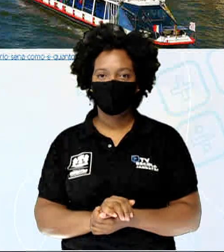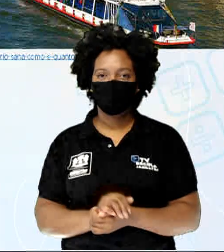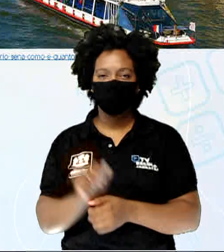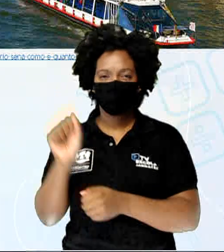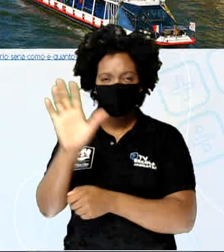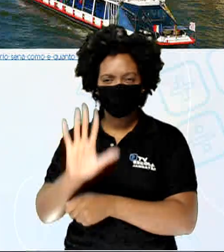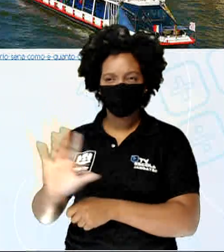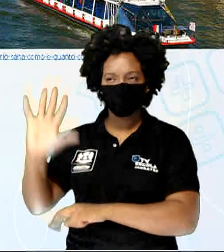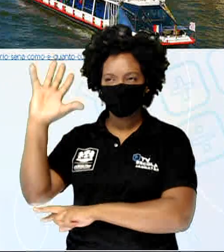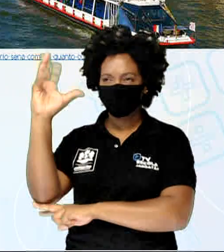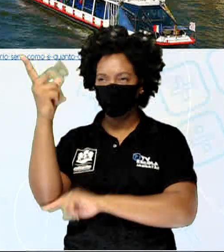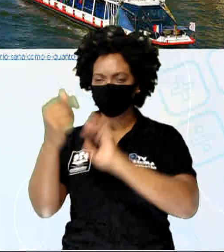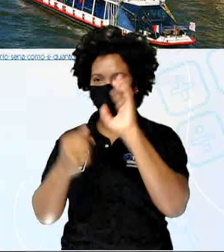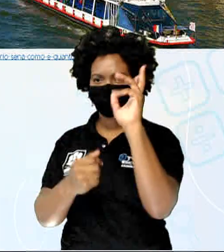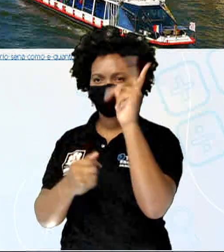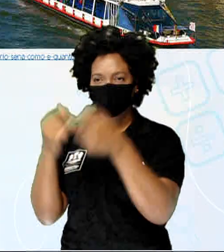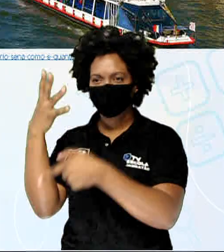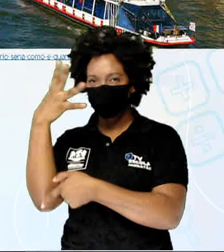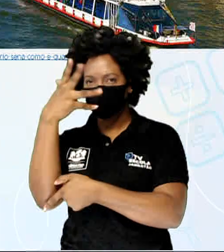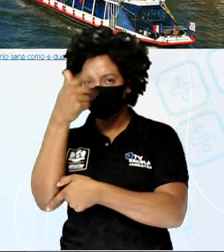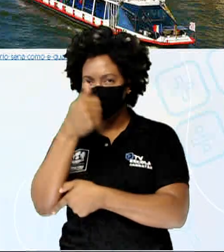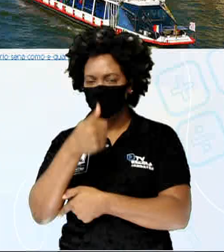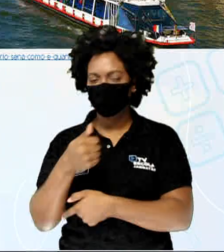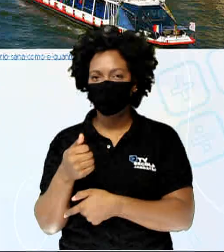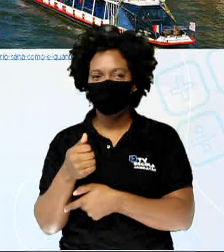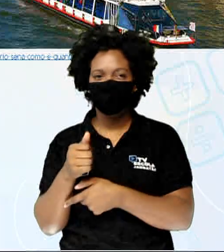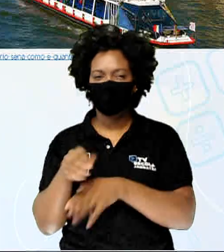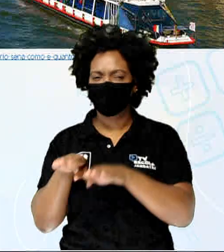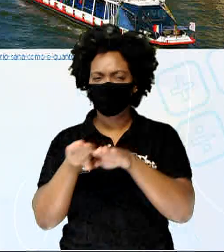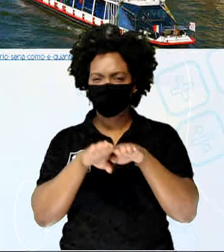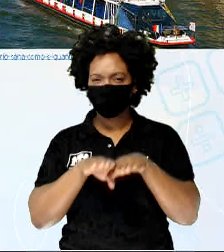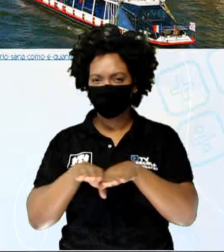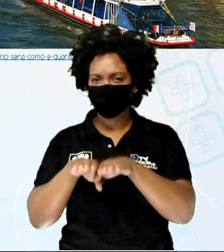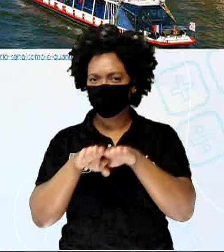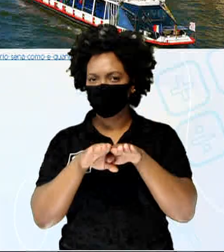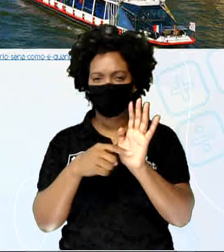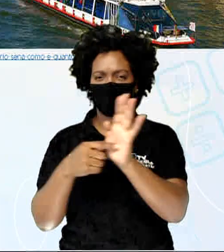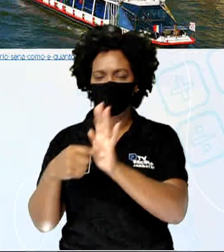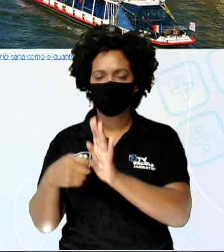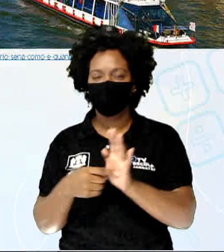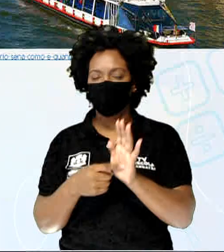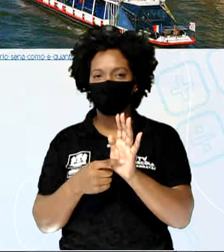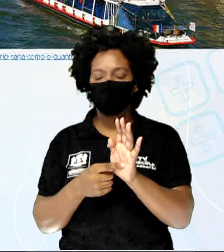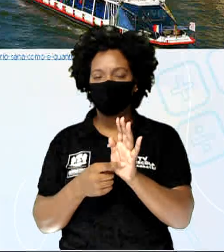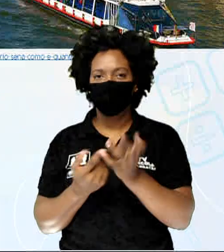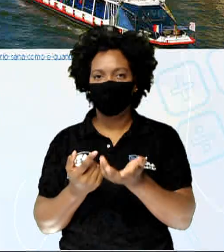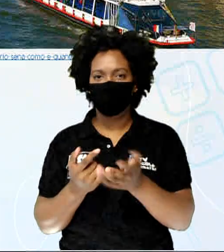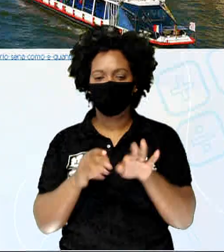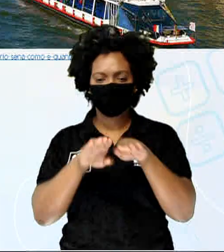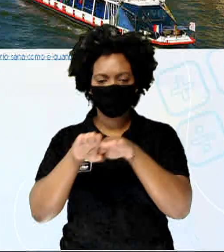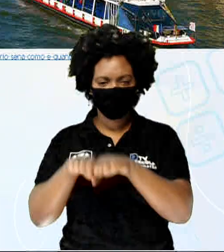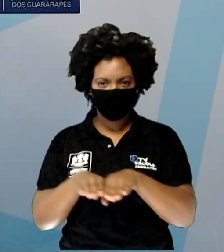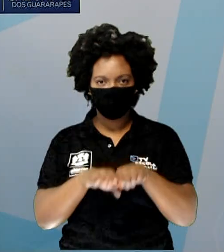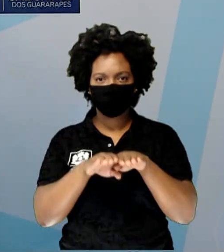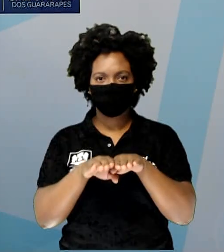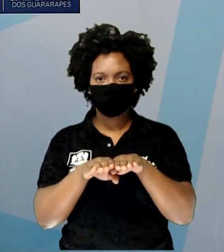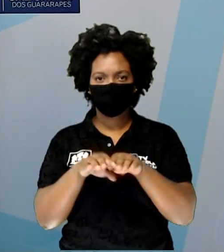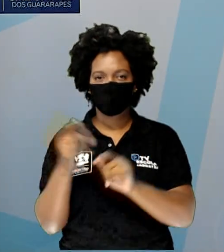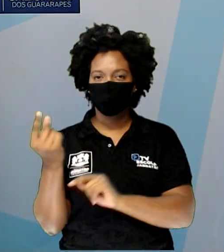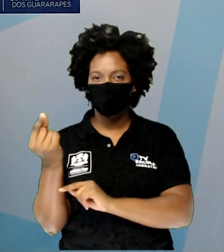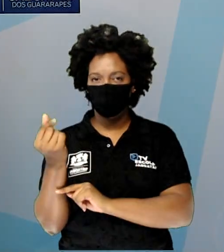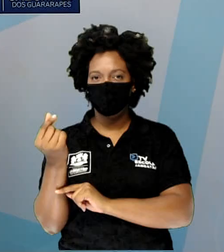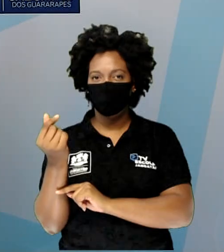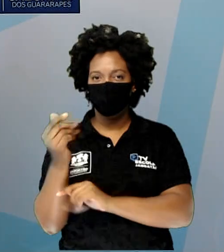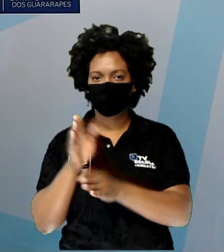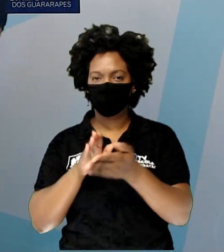paisagens, mais homogêneas que revelam o mesmo padrão econômico. Ou seja, se você for para um país rico,